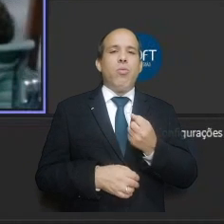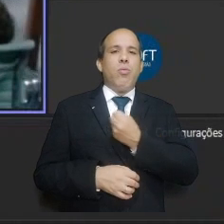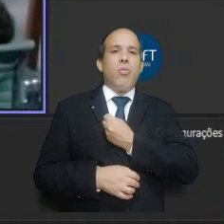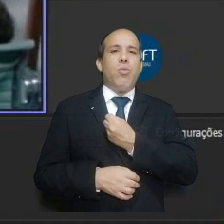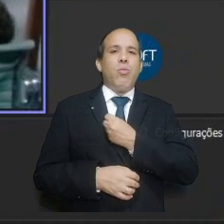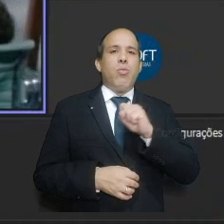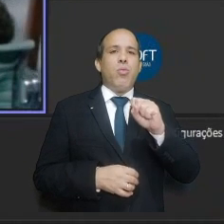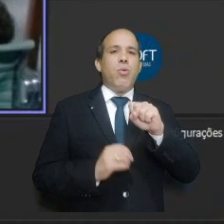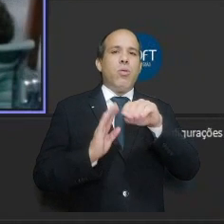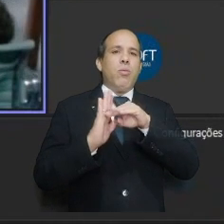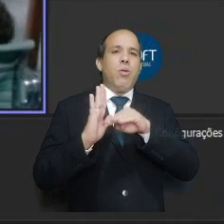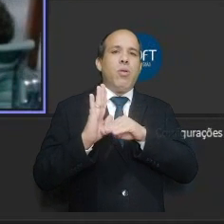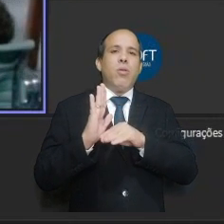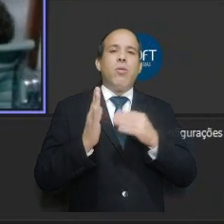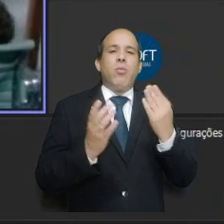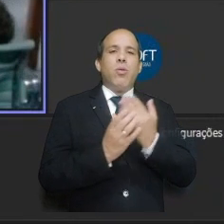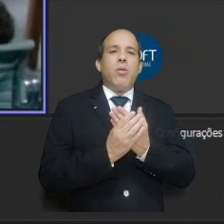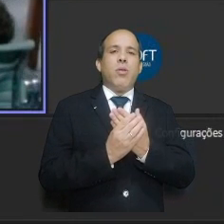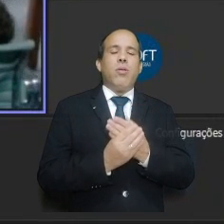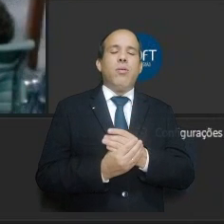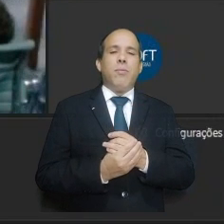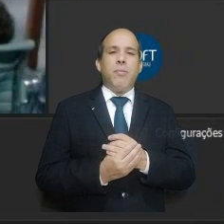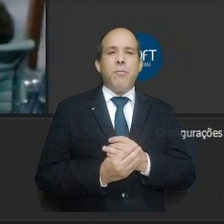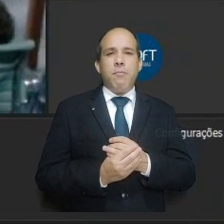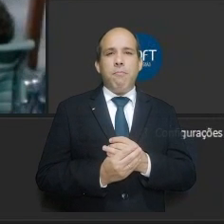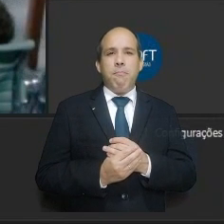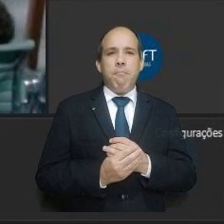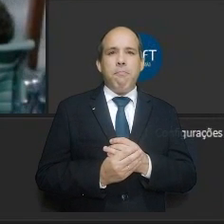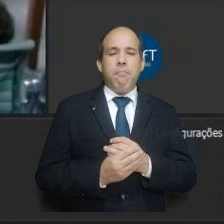Chama a julgamento o processo número 8 da pauta,